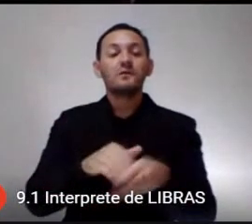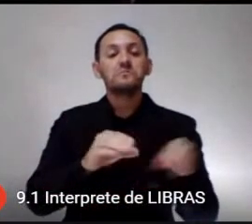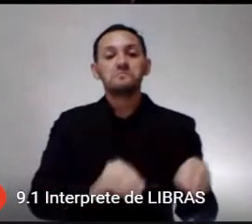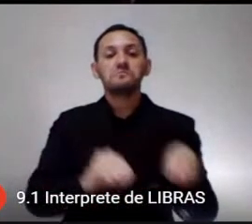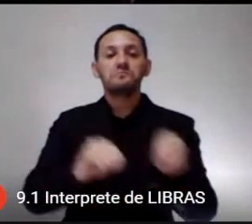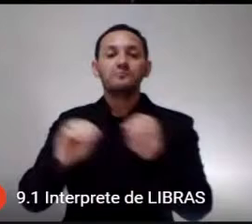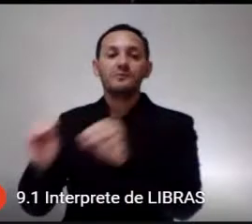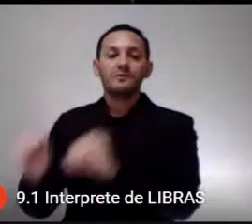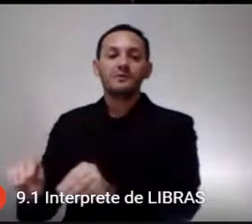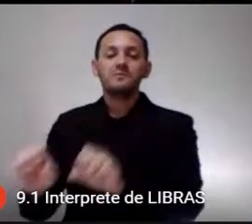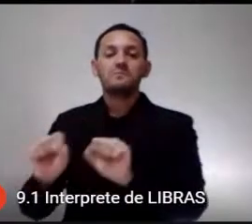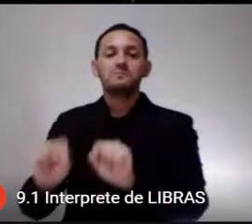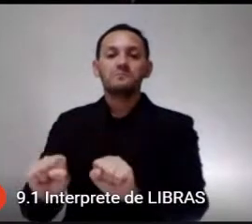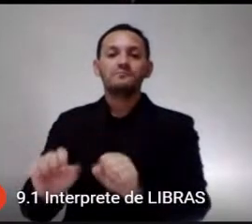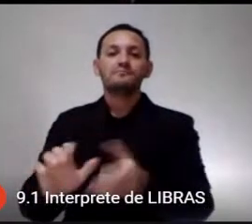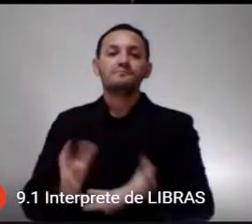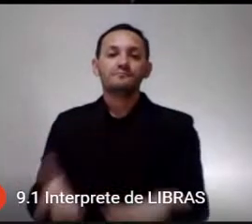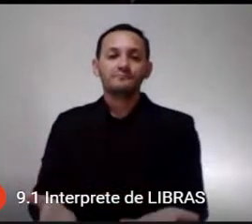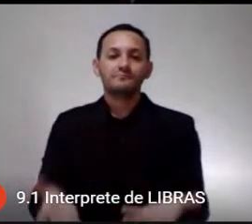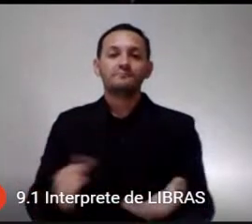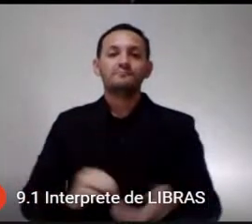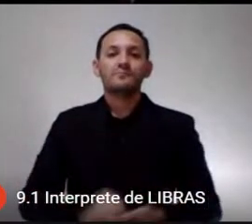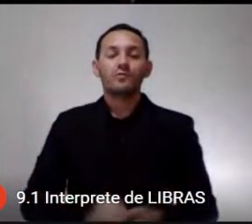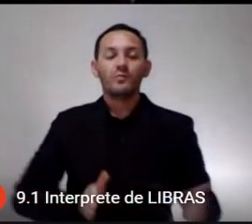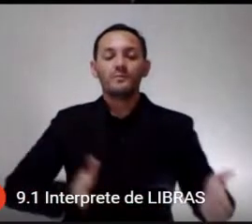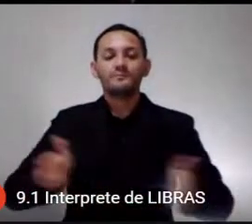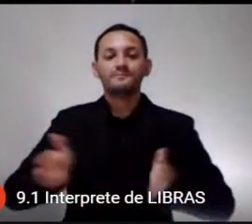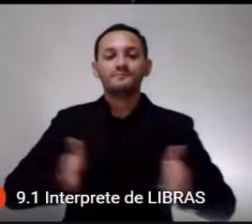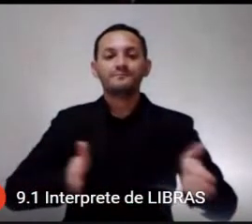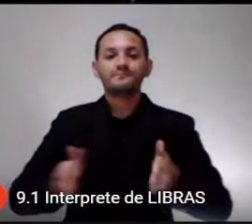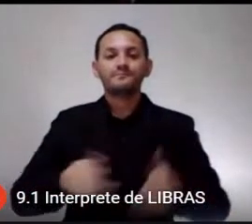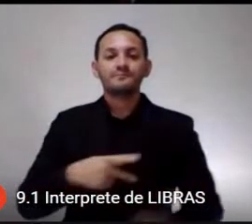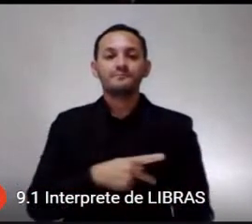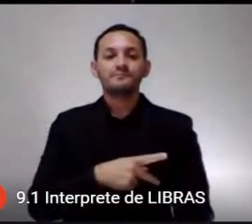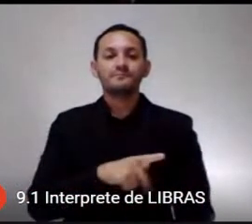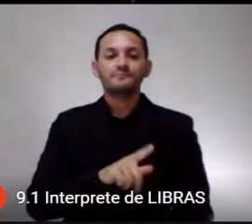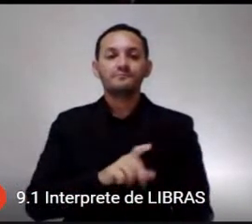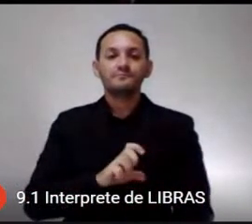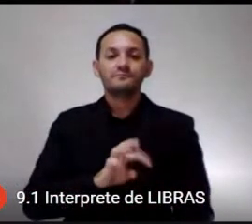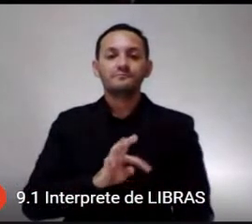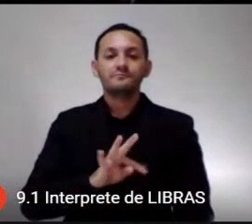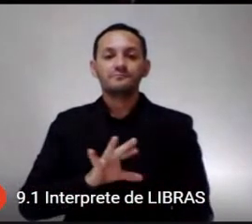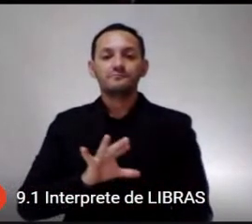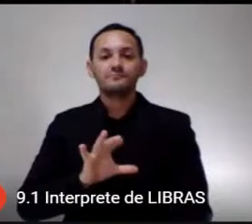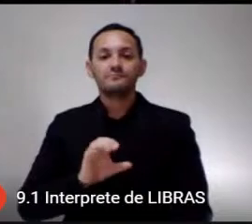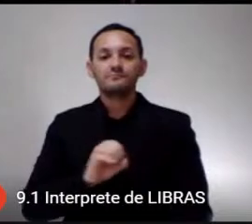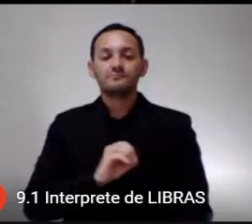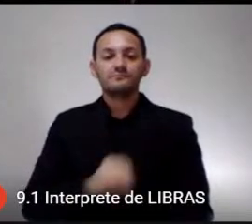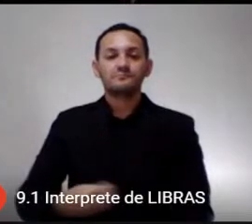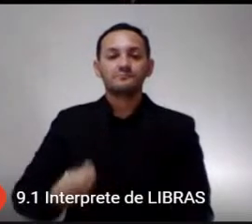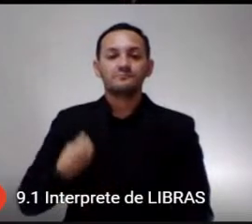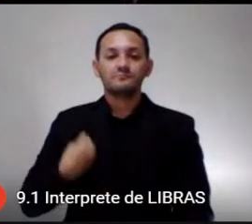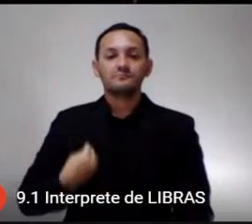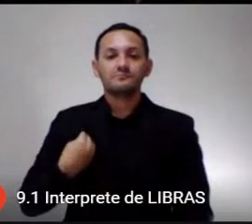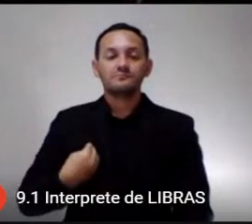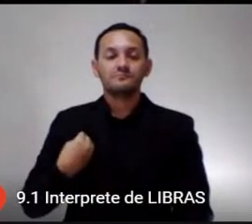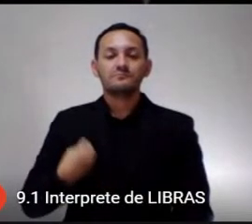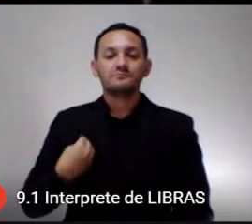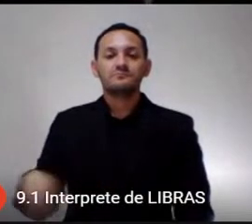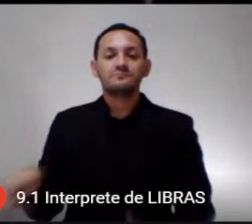na circunscrição do pleito e possibilitar que este exerça sua cidadania de forma